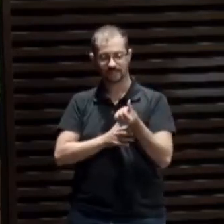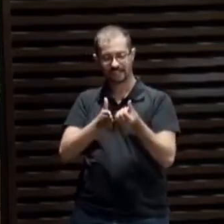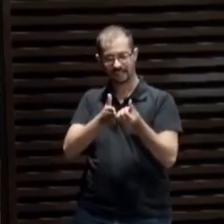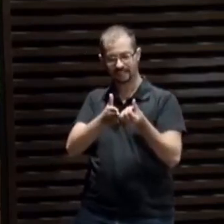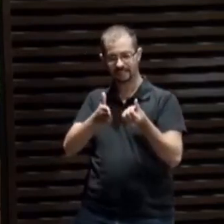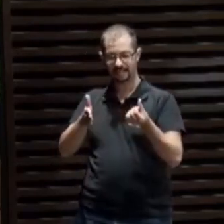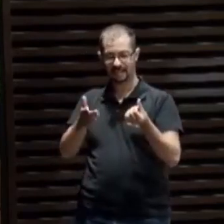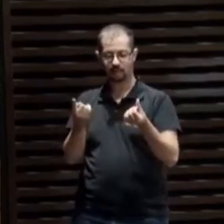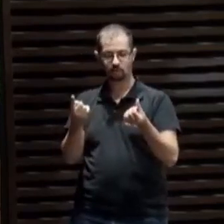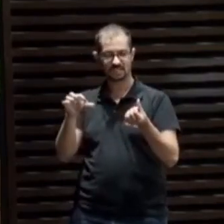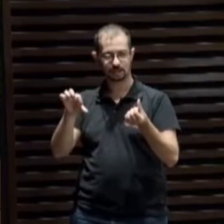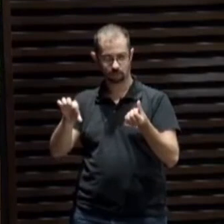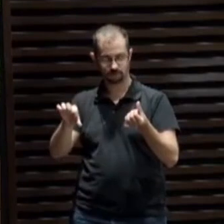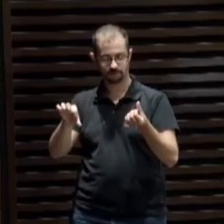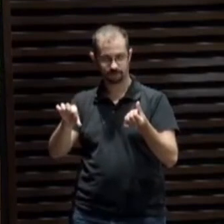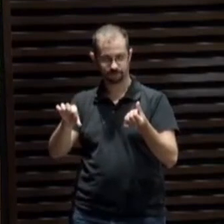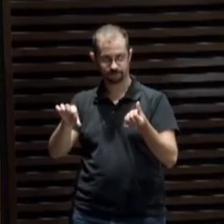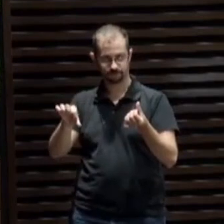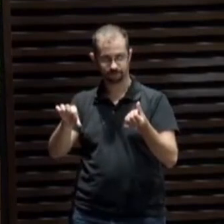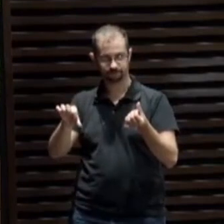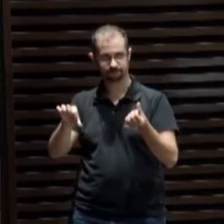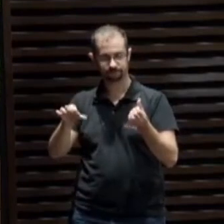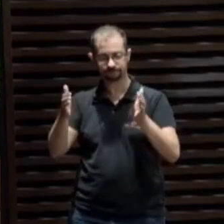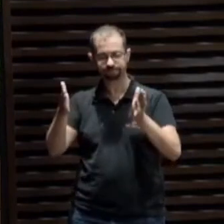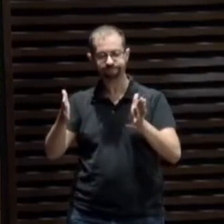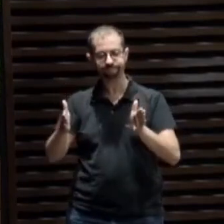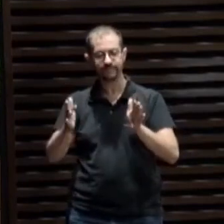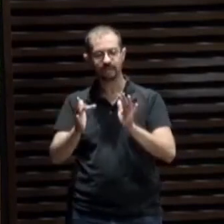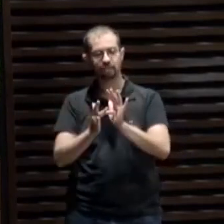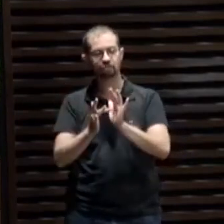ao 19, ele ora